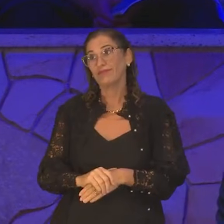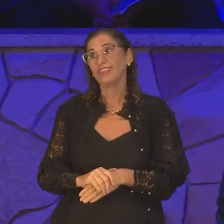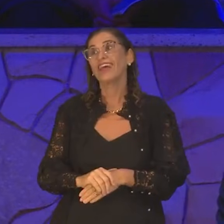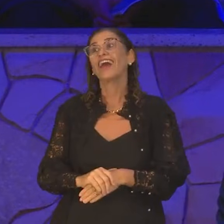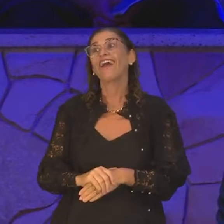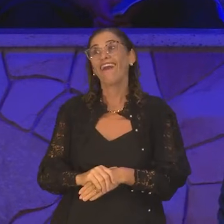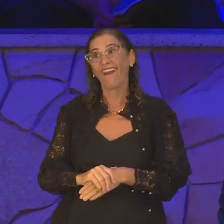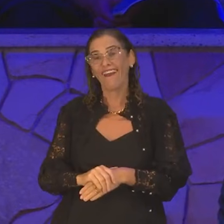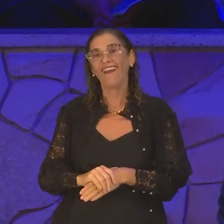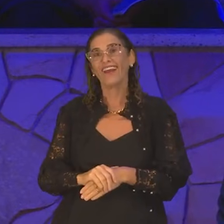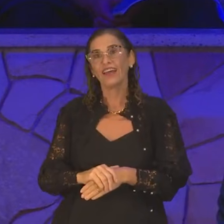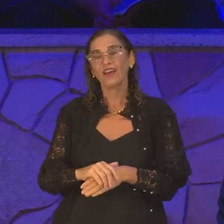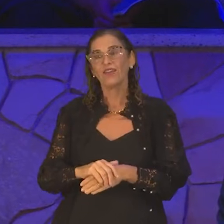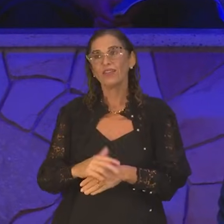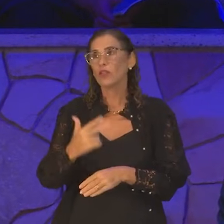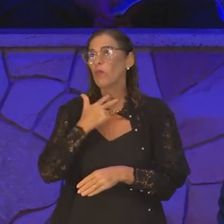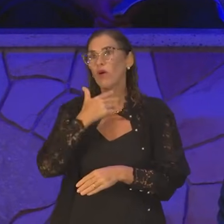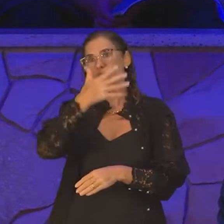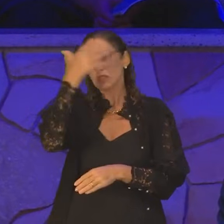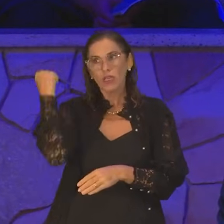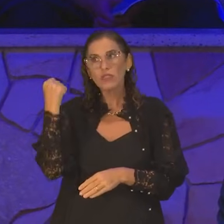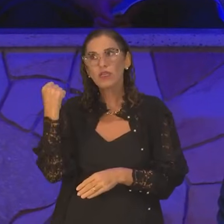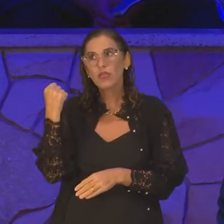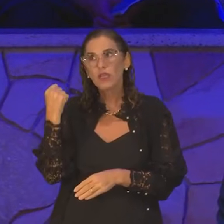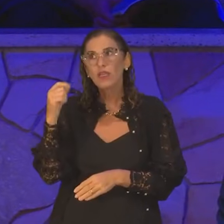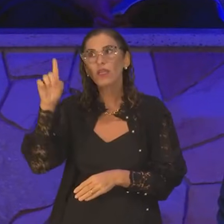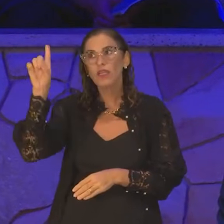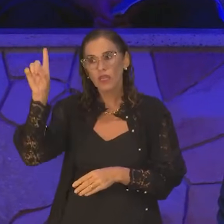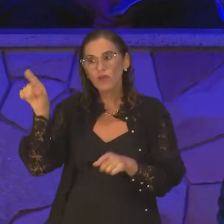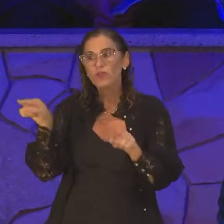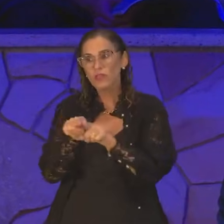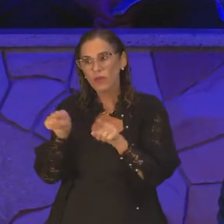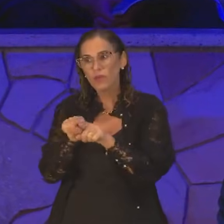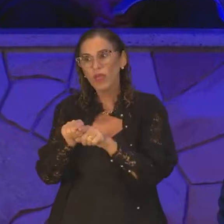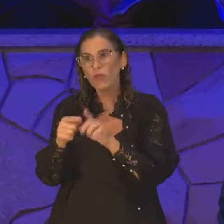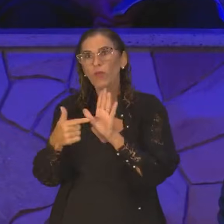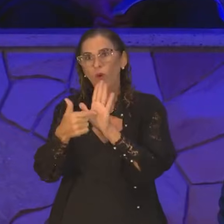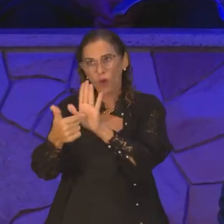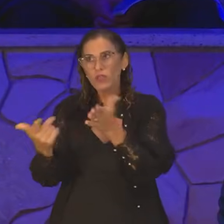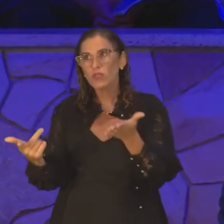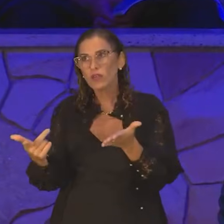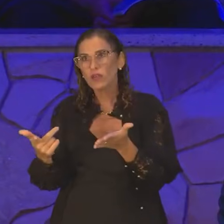Você não pode esquecer disso. E você tem que contar para